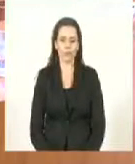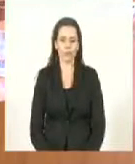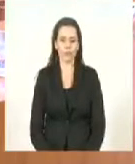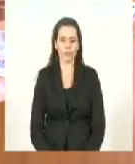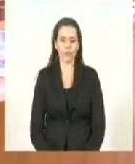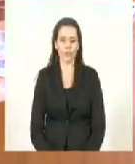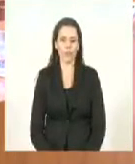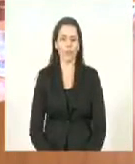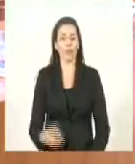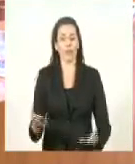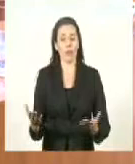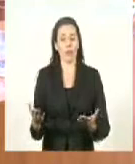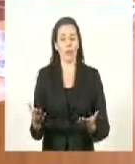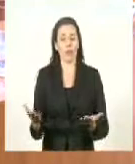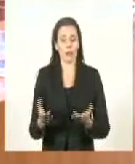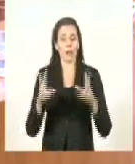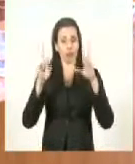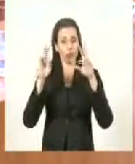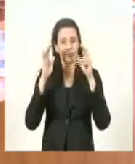do DETRAN.